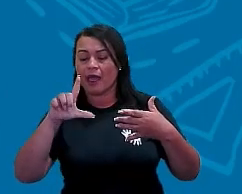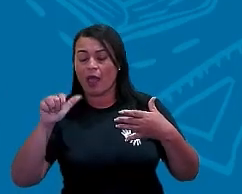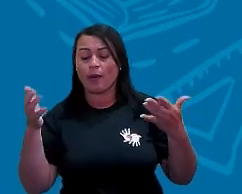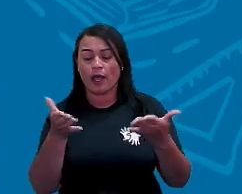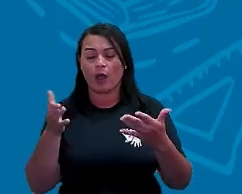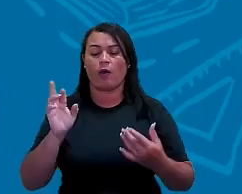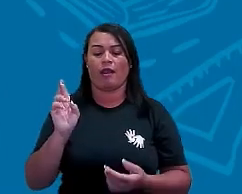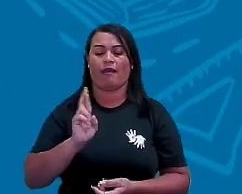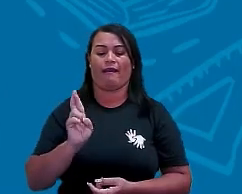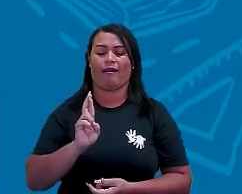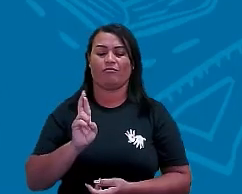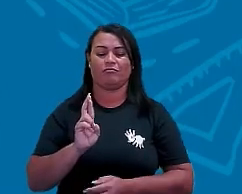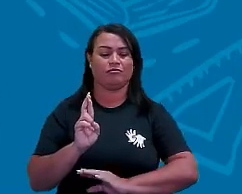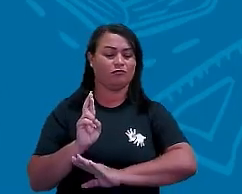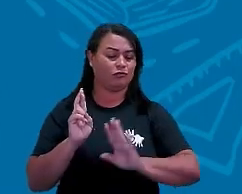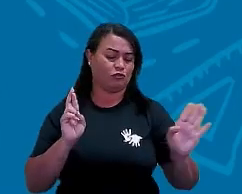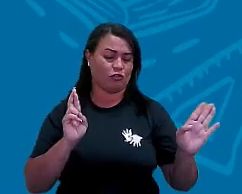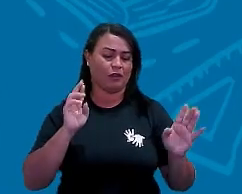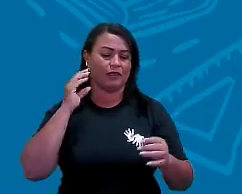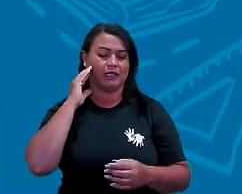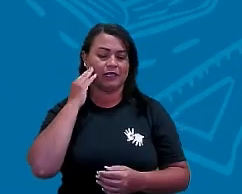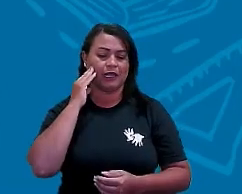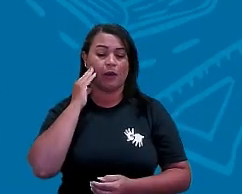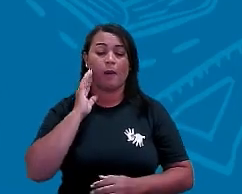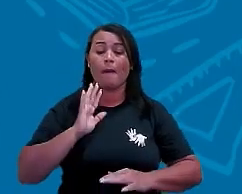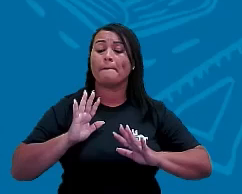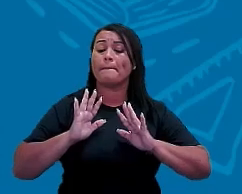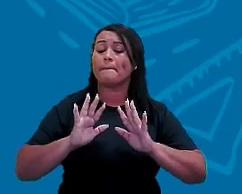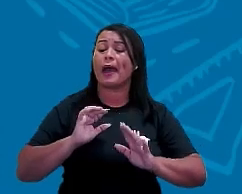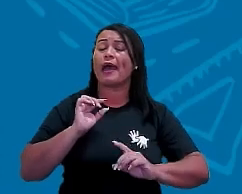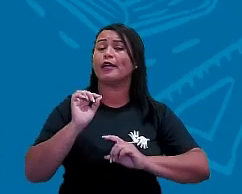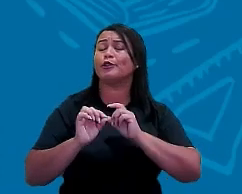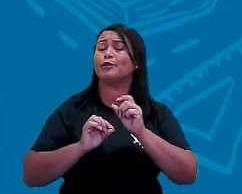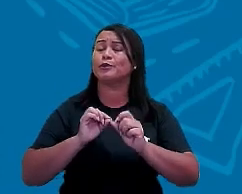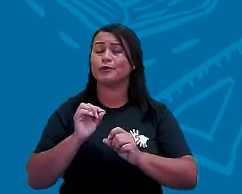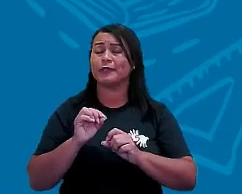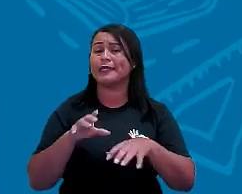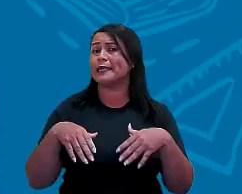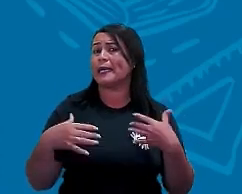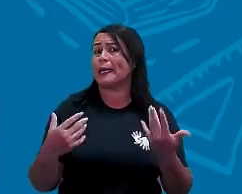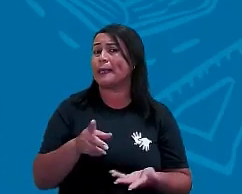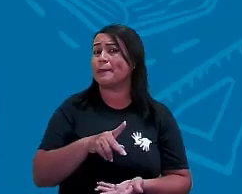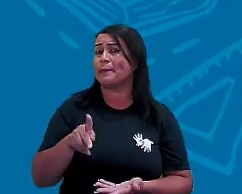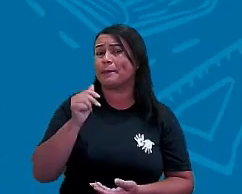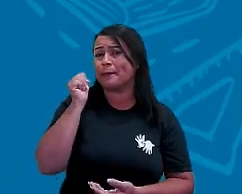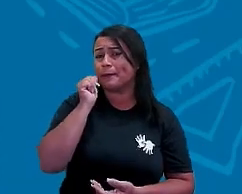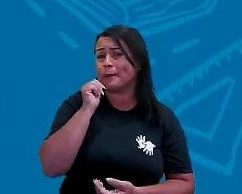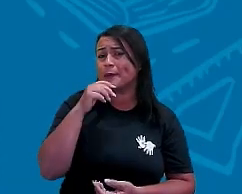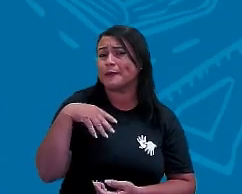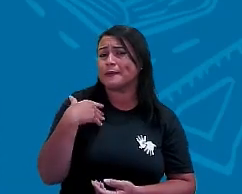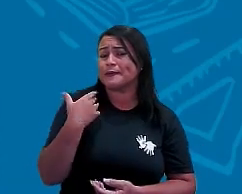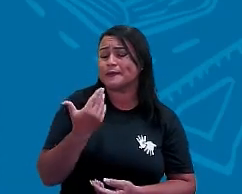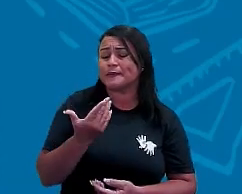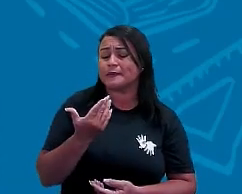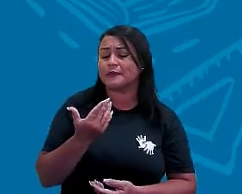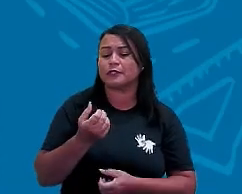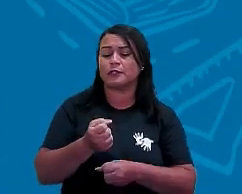chama real, tá certo? Mas, e aí, professora, desde quando?